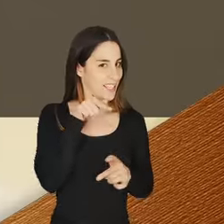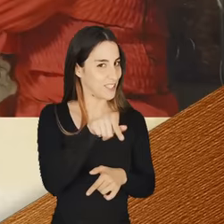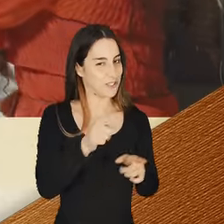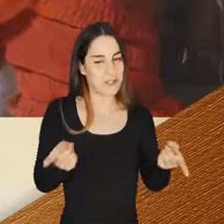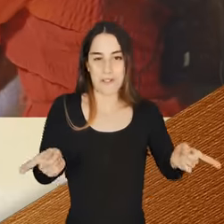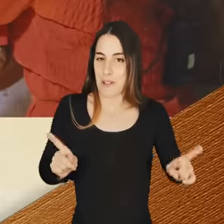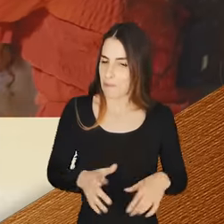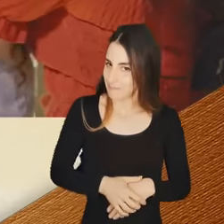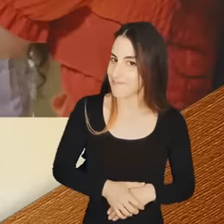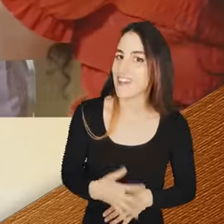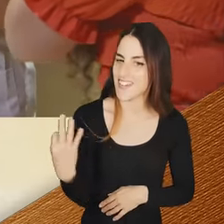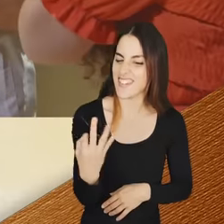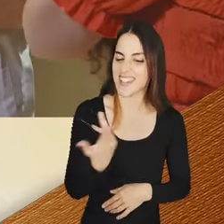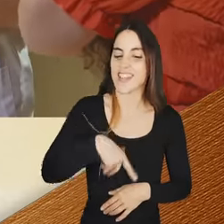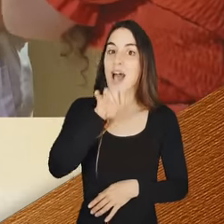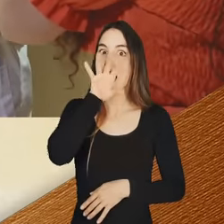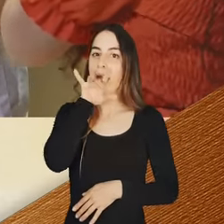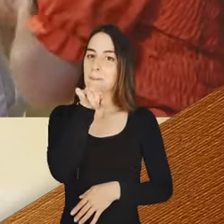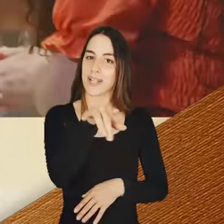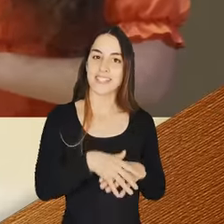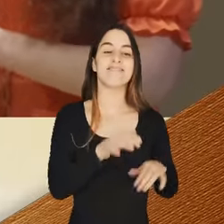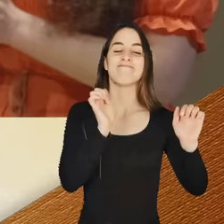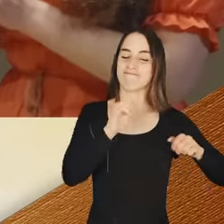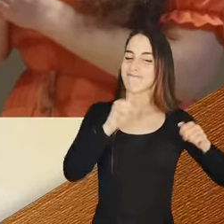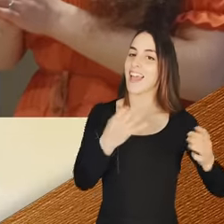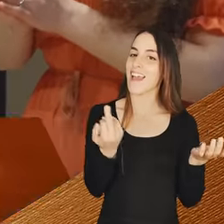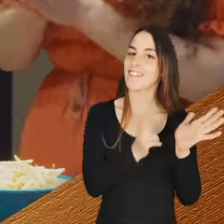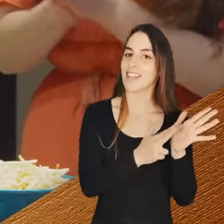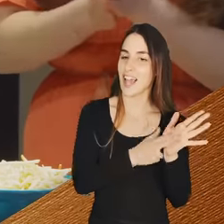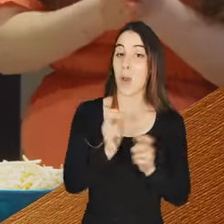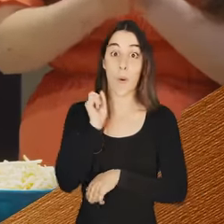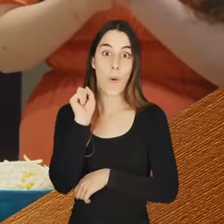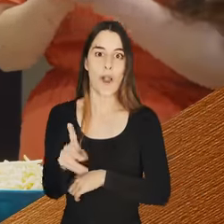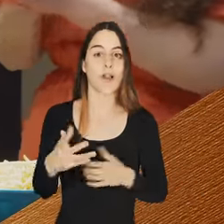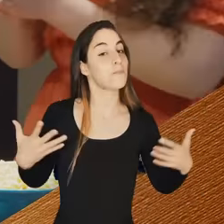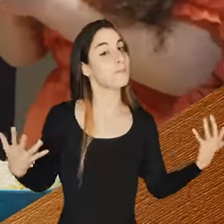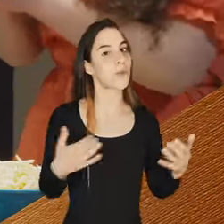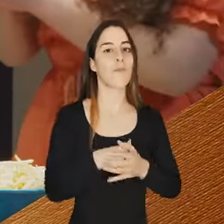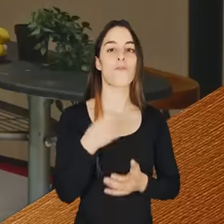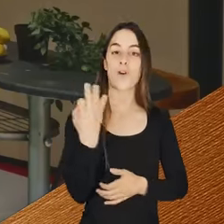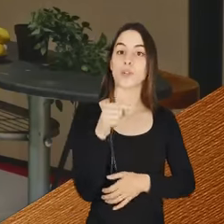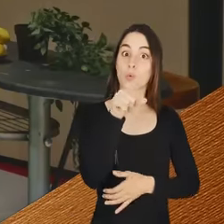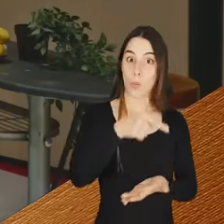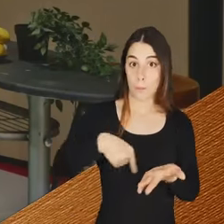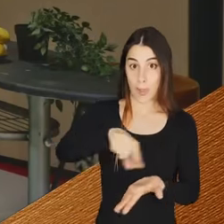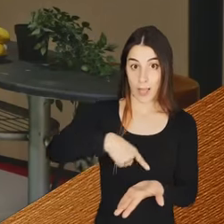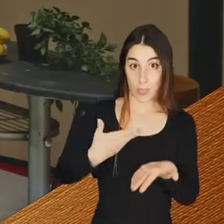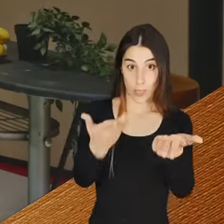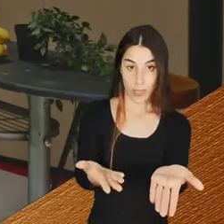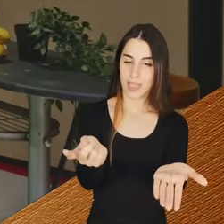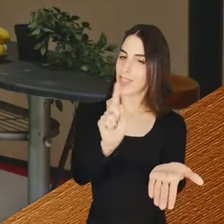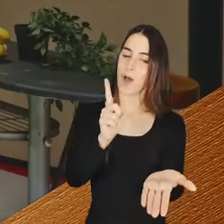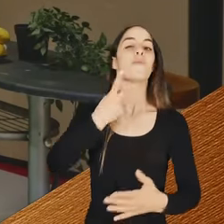para ti. Temos sim, senhora. Ricardo, hoje decidimos apimentar as coisas, ok? E em vez de tu trazeres o prato, nós trouxemos-te os ingredientes